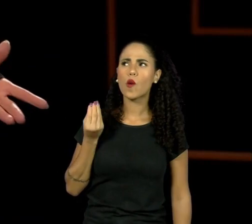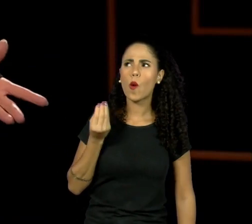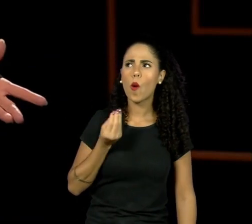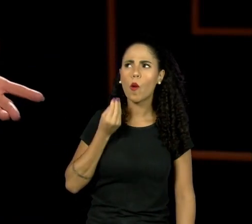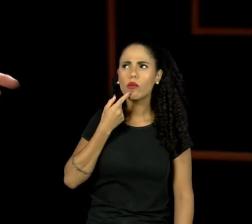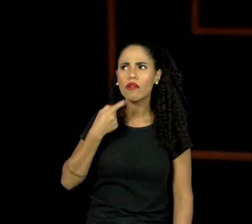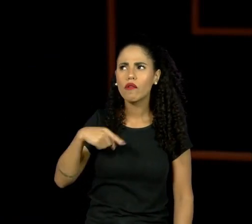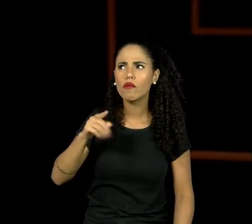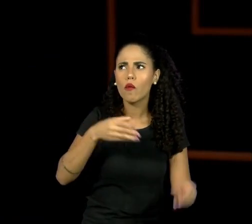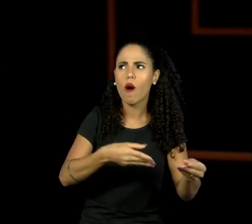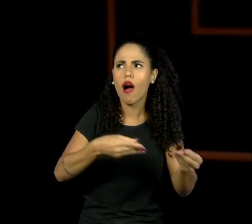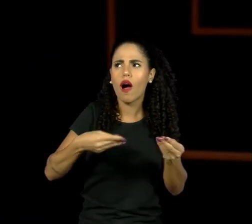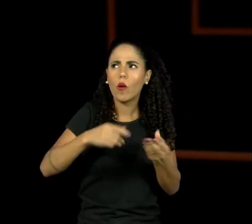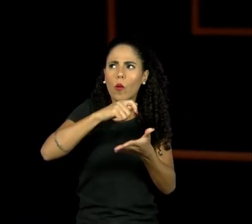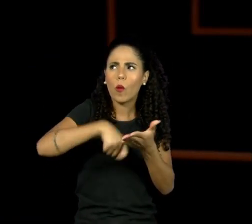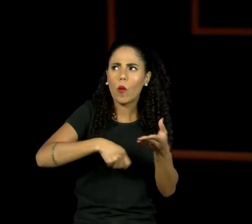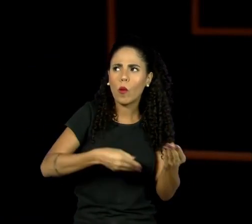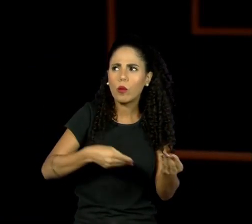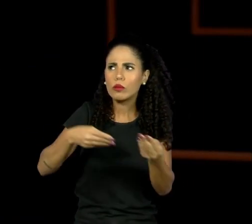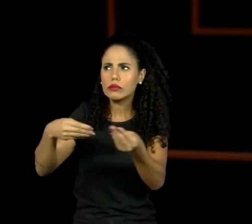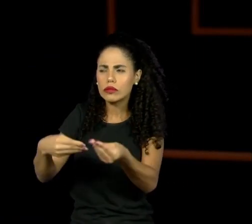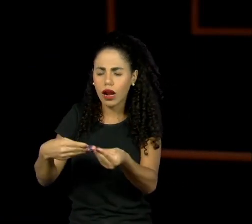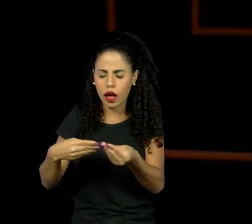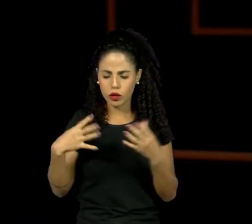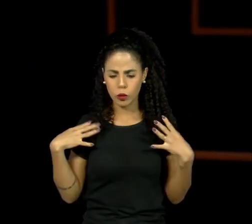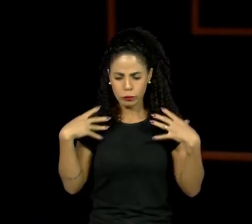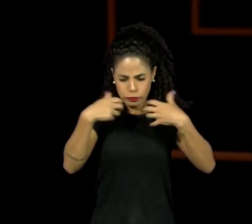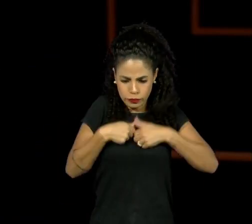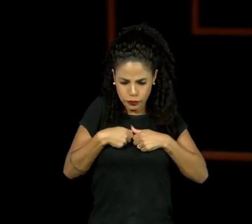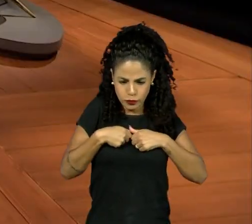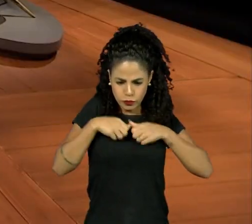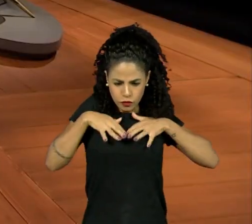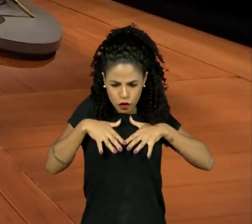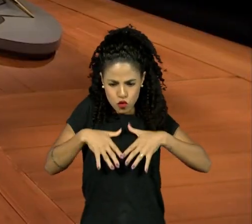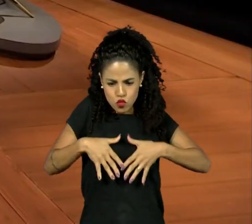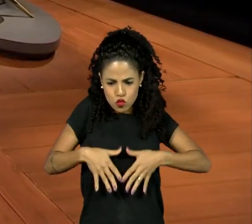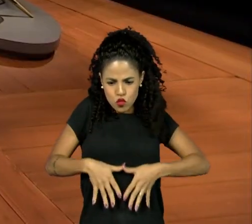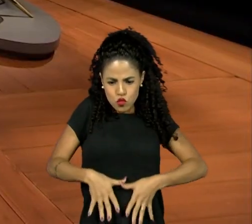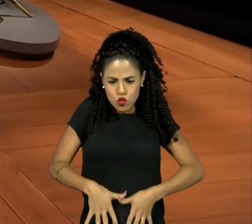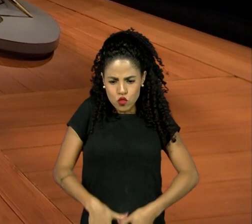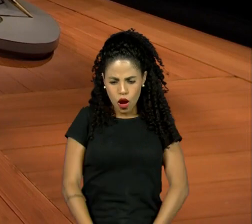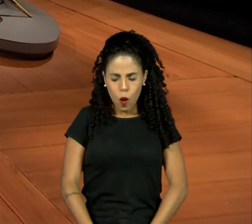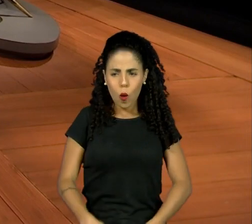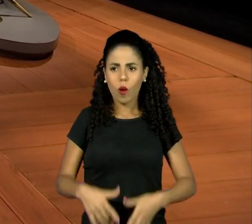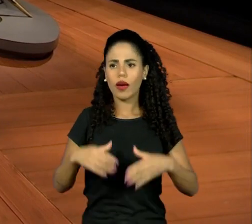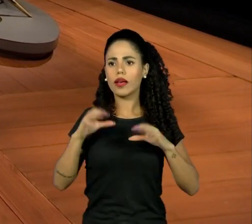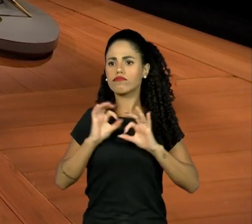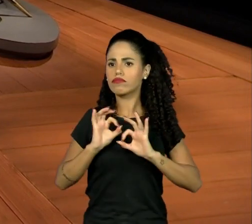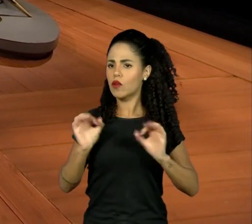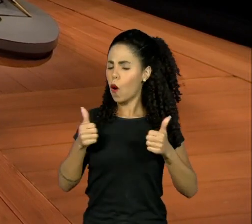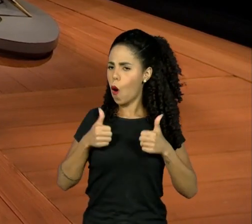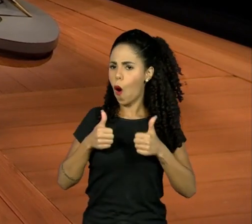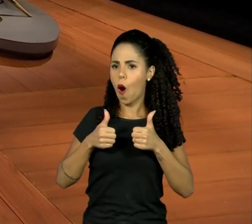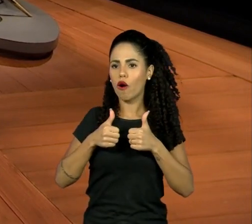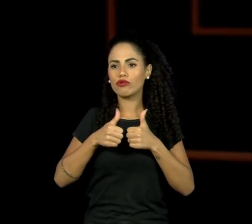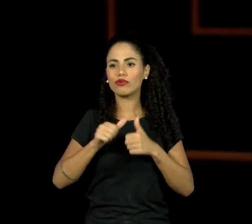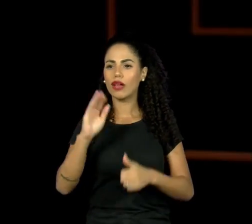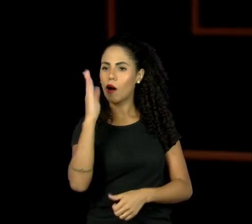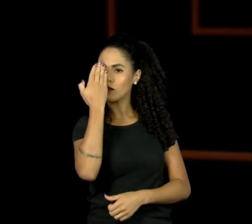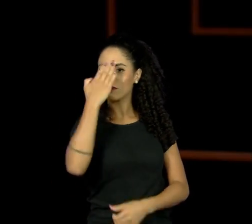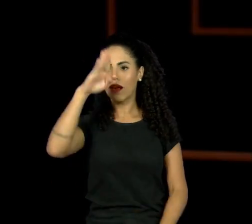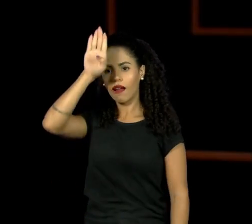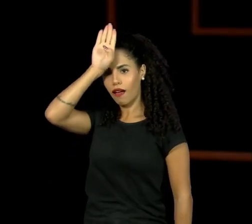tenho que ir como eu sou. Eu botei um kimono de japonesa, com aquele bate-boot, só não botei o espelho na testa, que eu achei que era muita dose. Meu pai